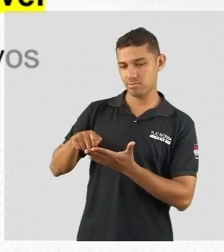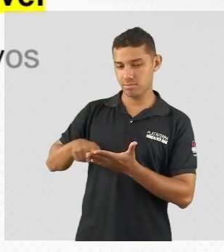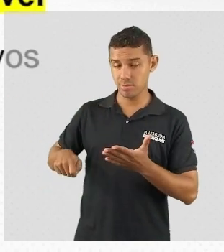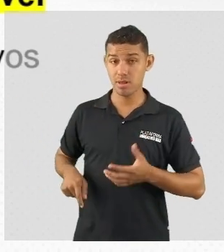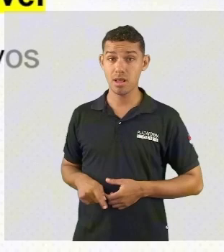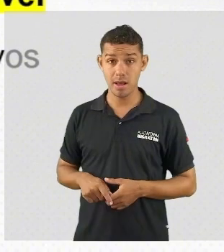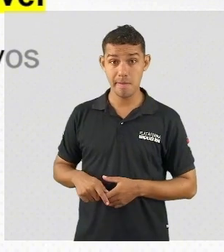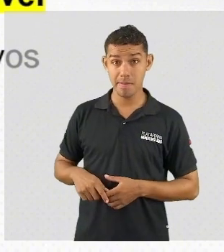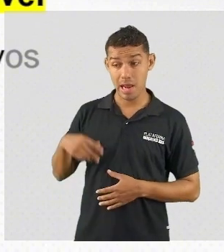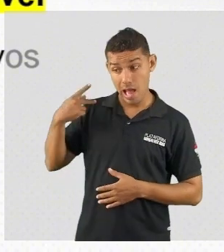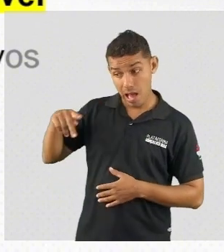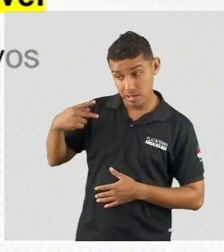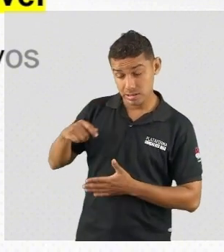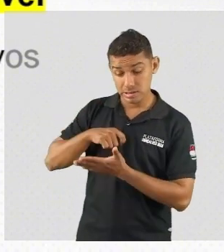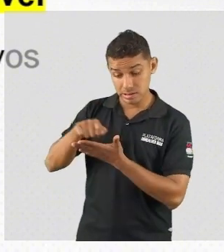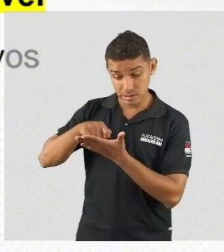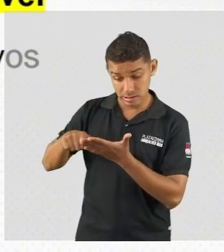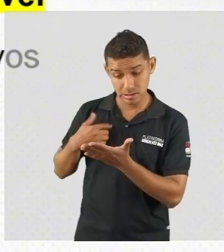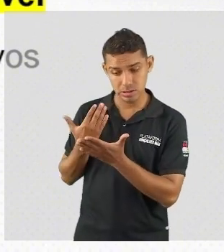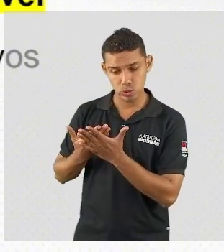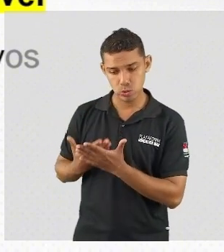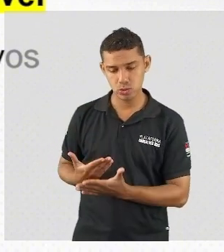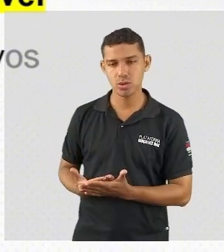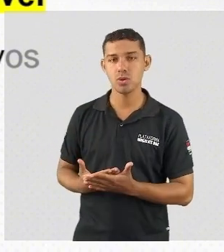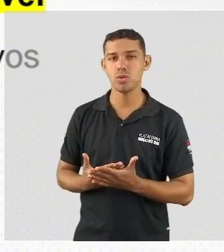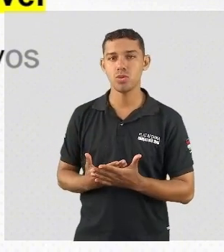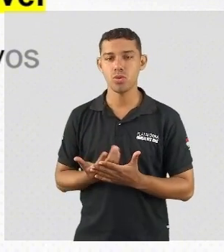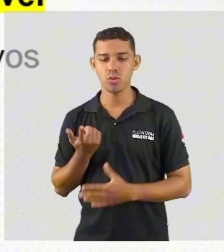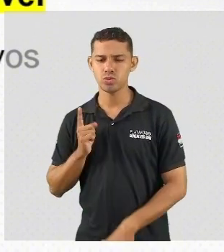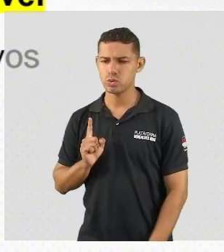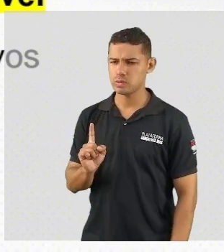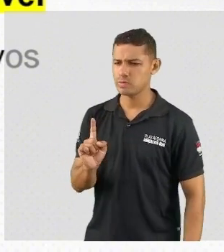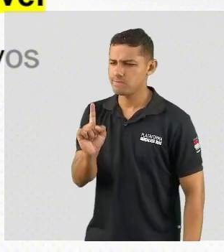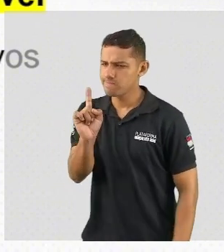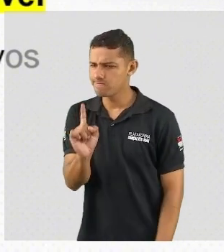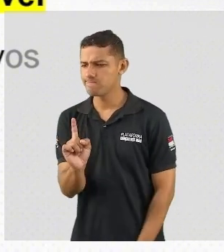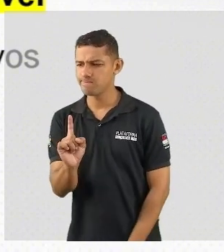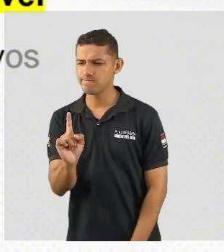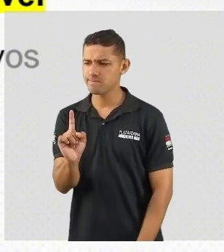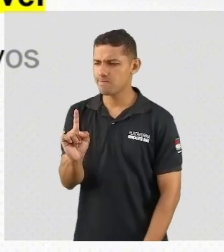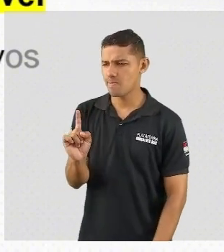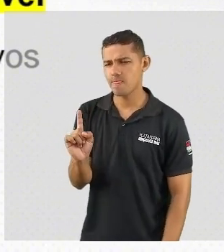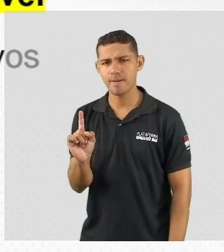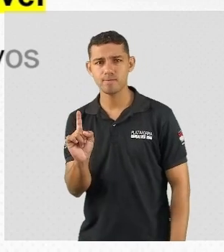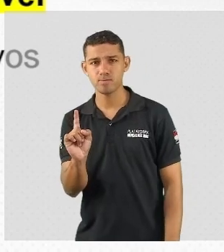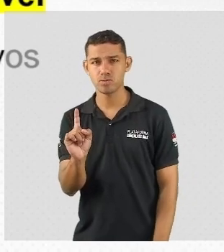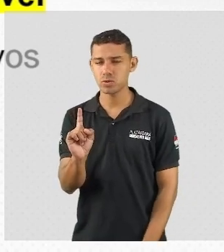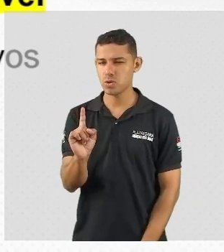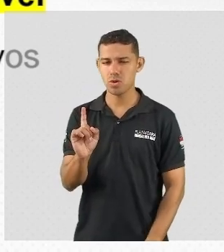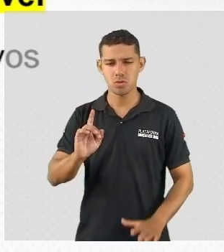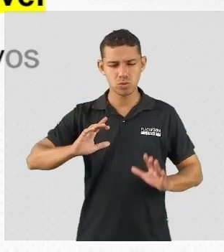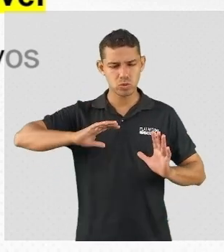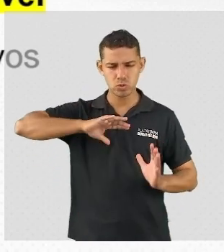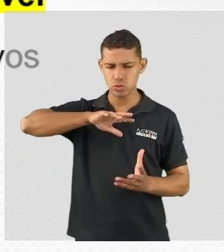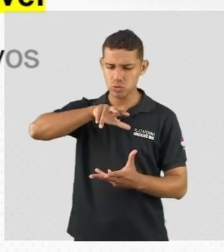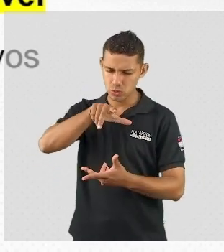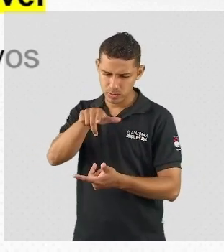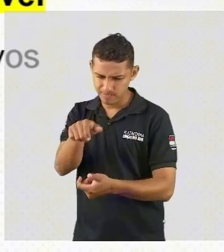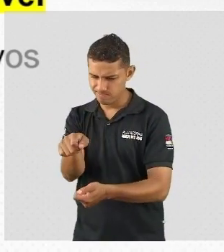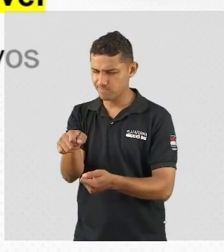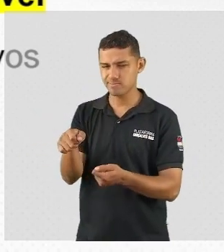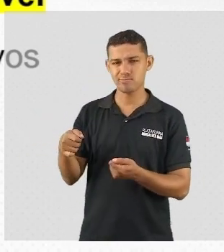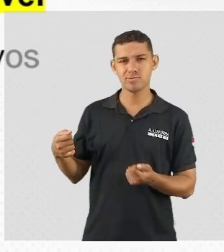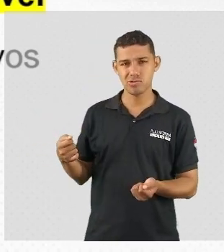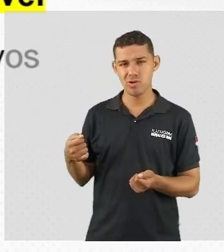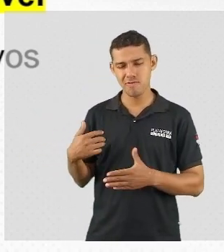que definiram enquanto pré-história, o homem aparece no cenário, né, do planeta, vai